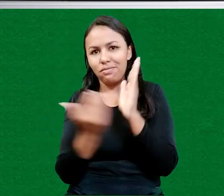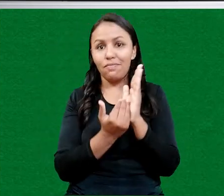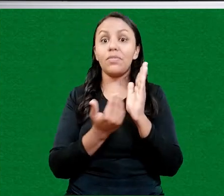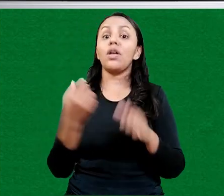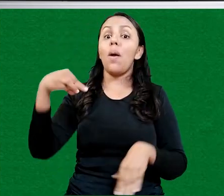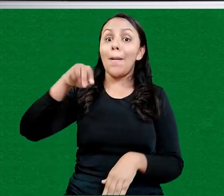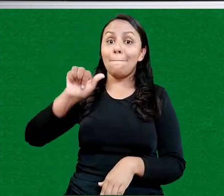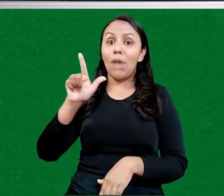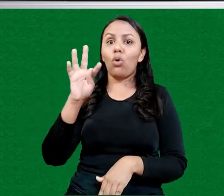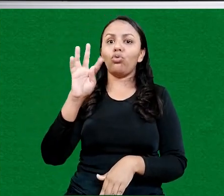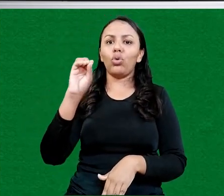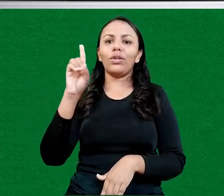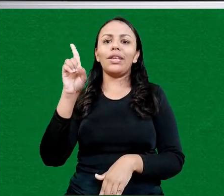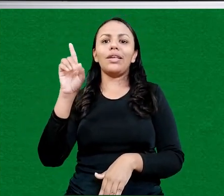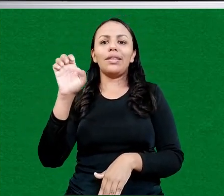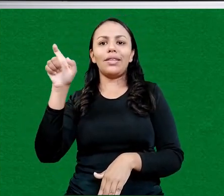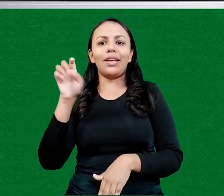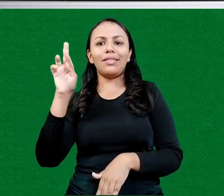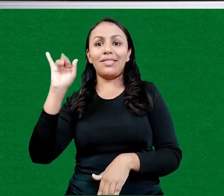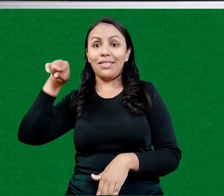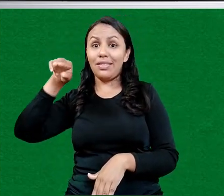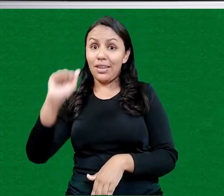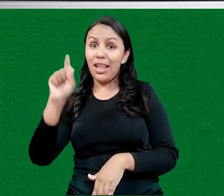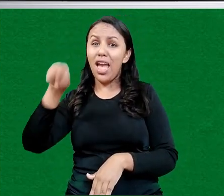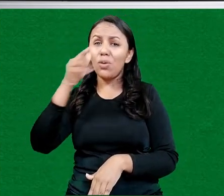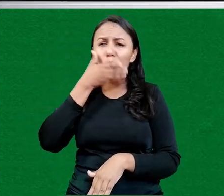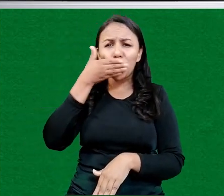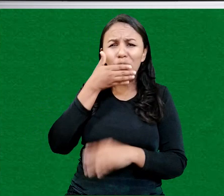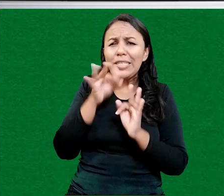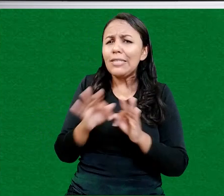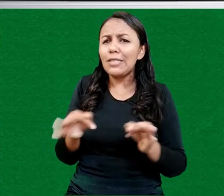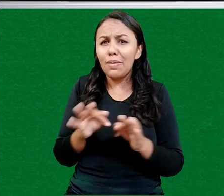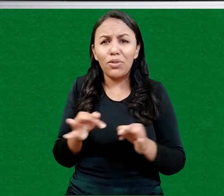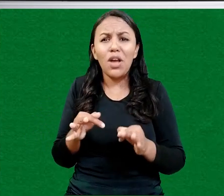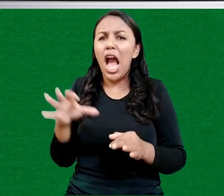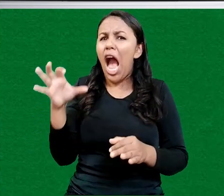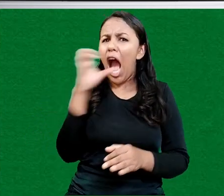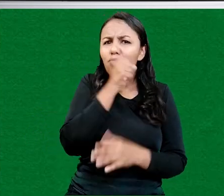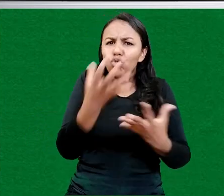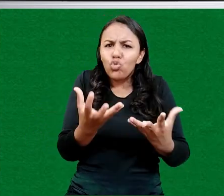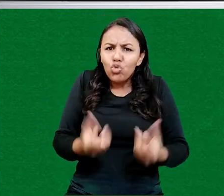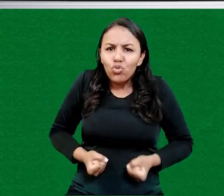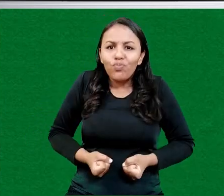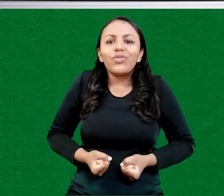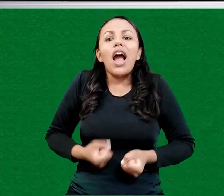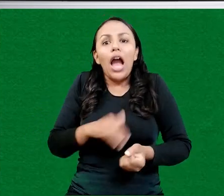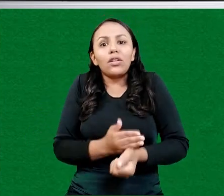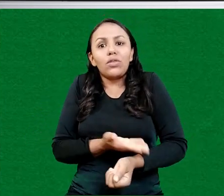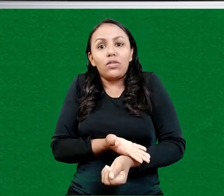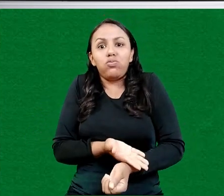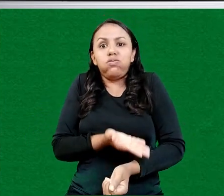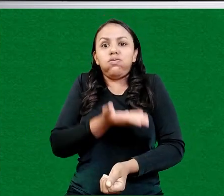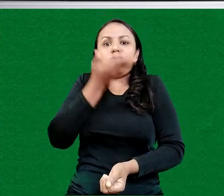é utilizada, é um açúcar, um oligosacarídeo, é um açúcar mais simples e de rápida absorção que vai elevar essa